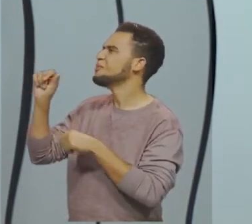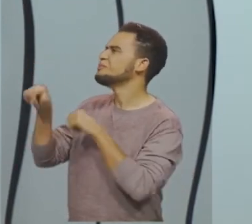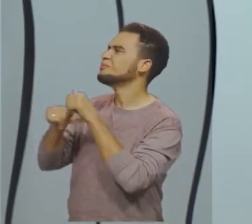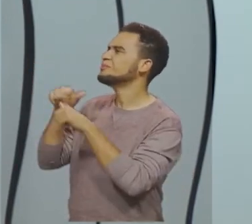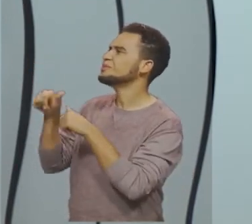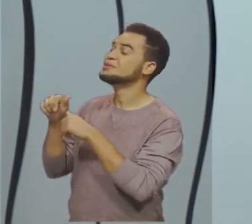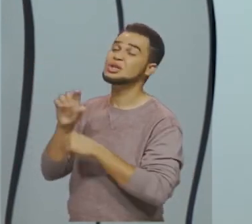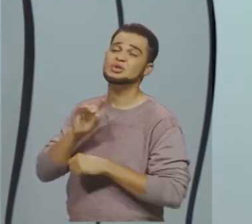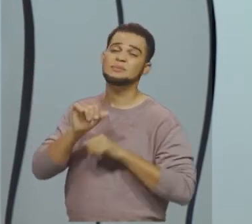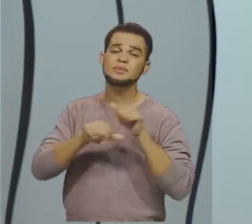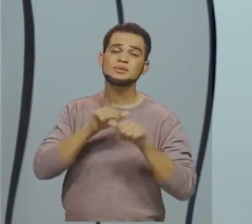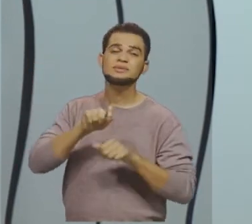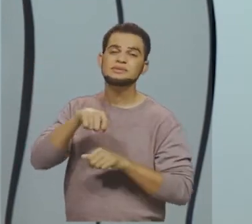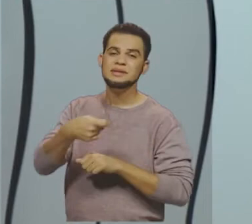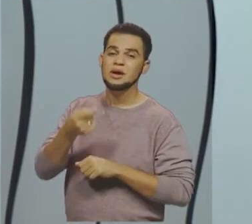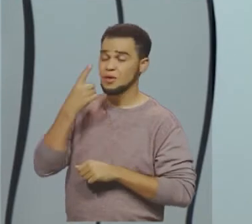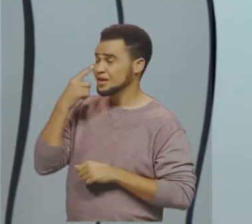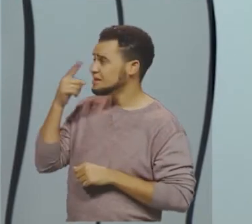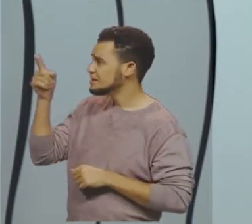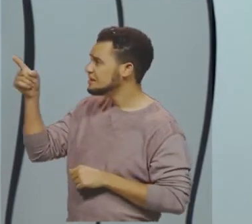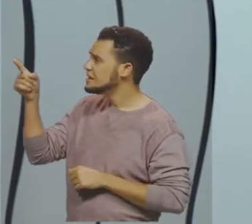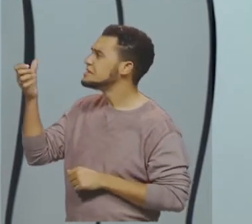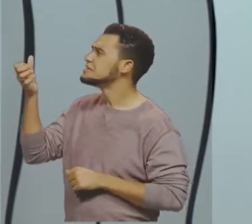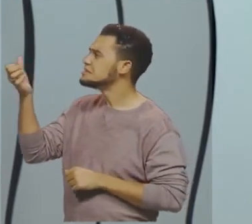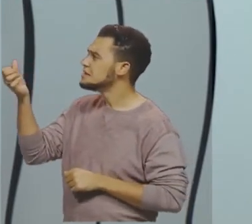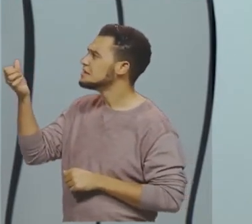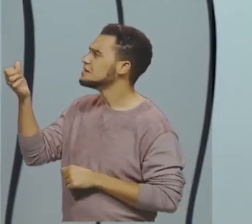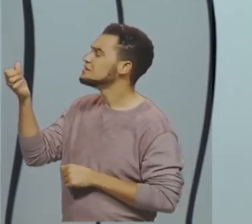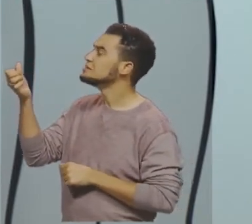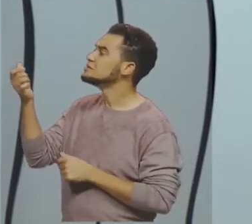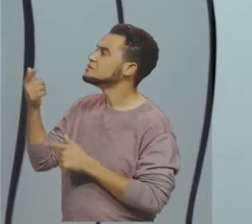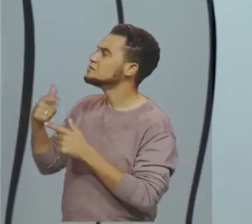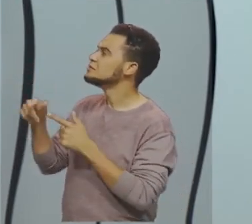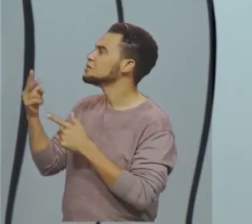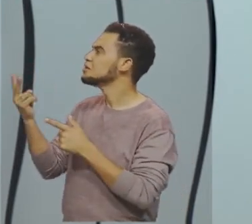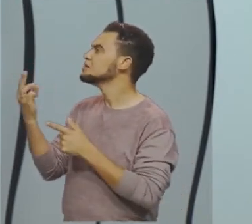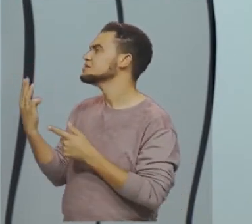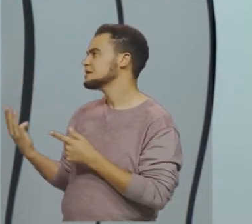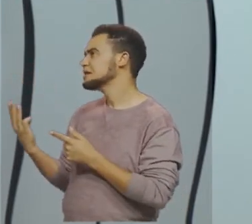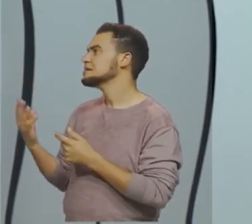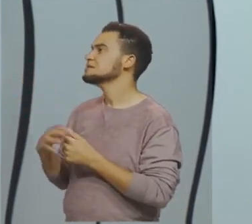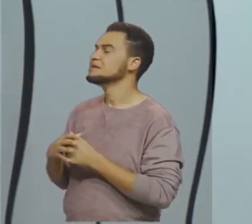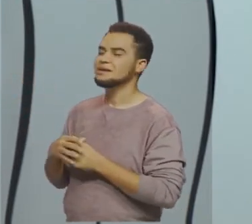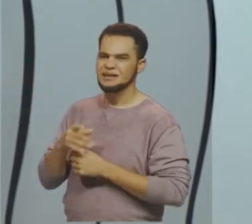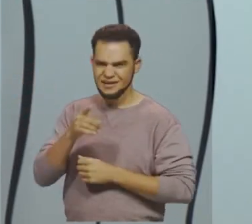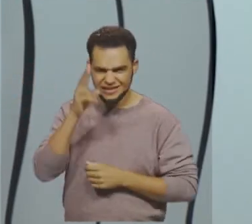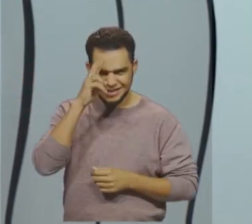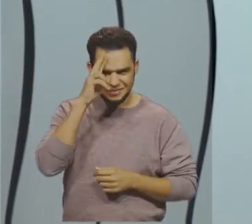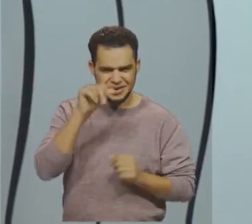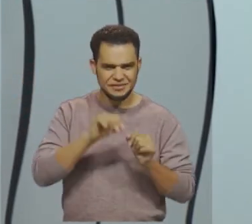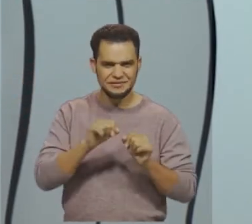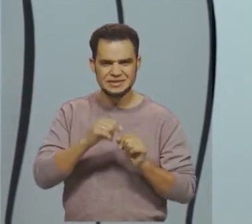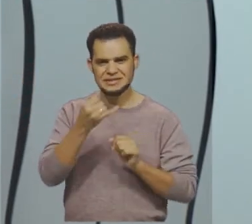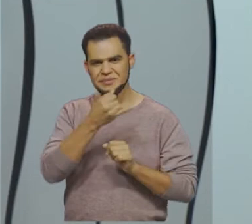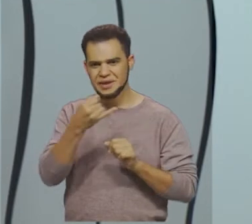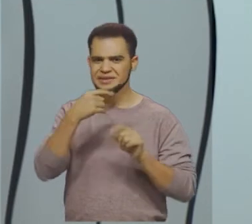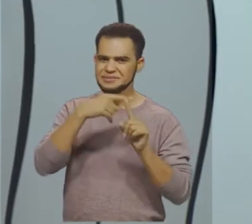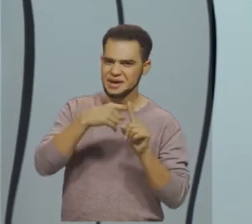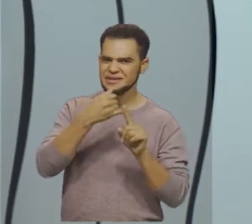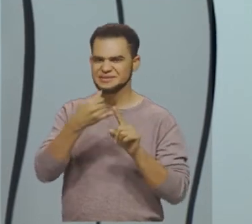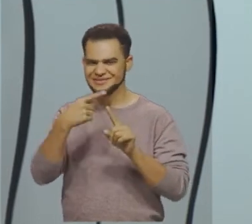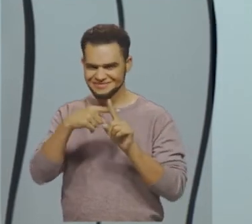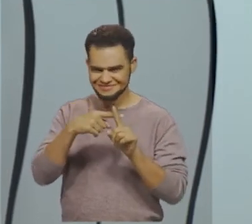sinal. 6 por 2, 3, menos com mais. Lembra que a gente fez na primeira pergunta, nas regras de